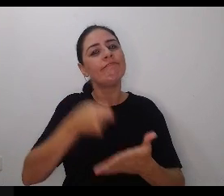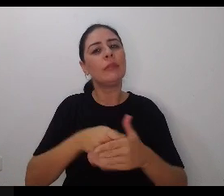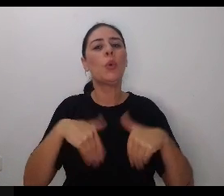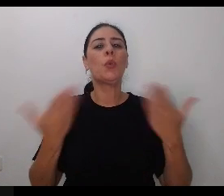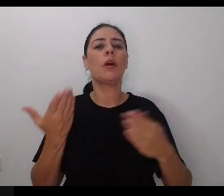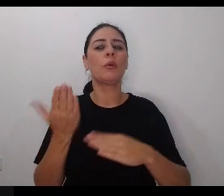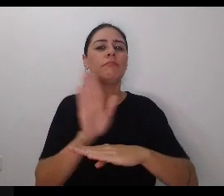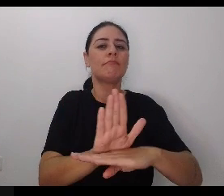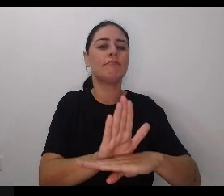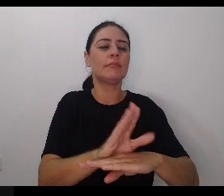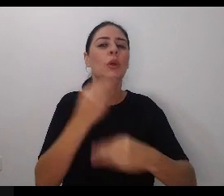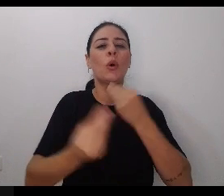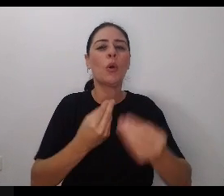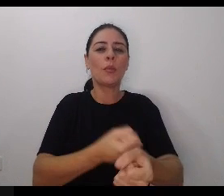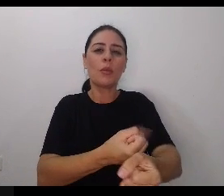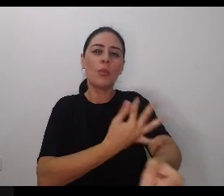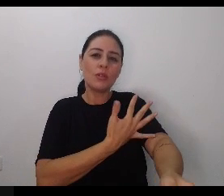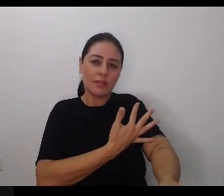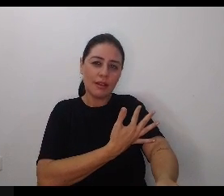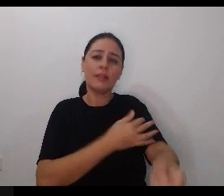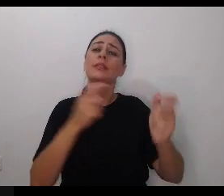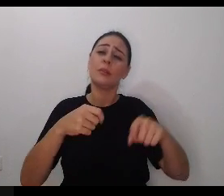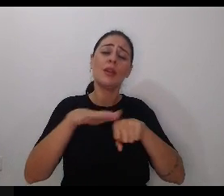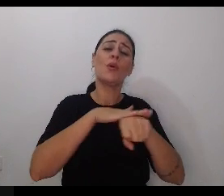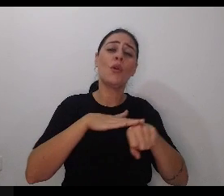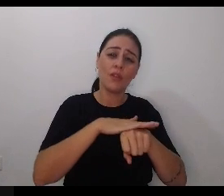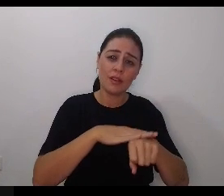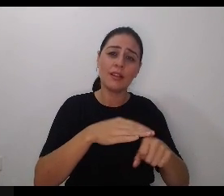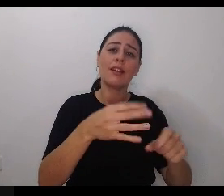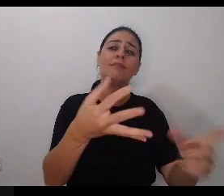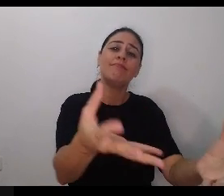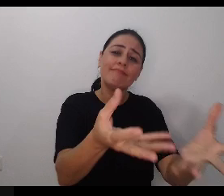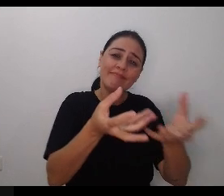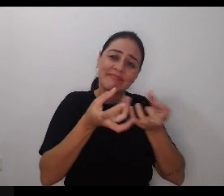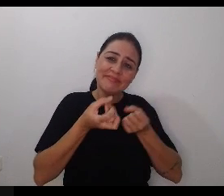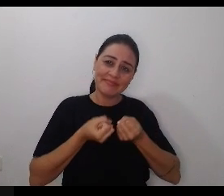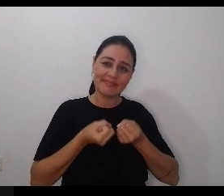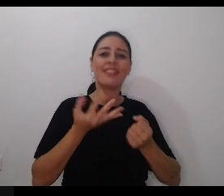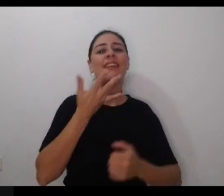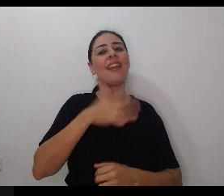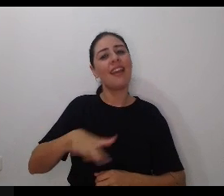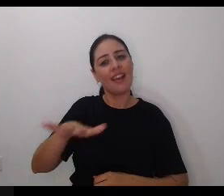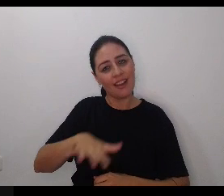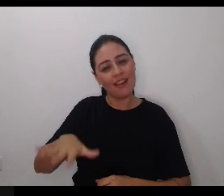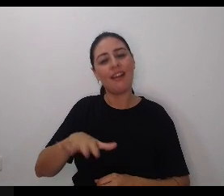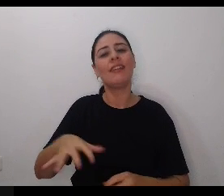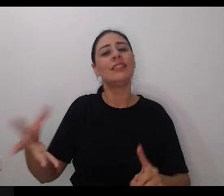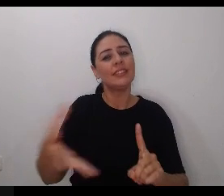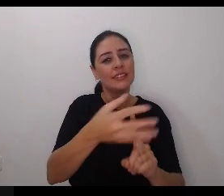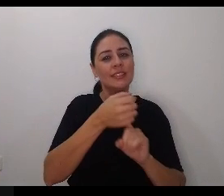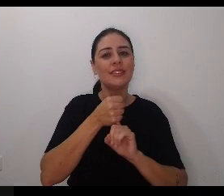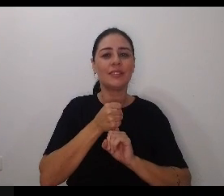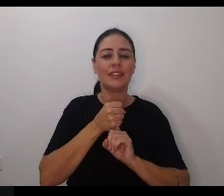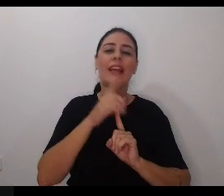qual emoção que é, né? E aí, manter esse diálogo com a criança, conversar, acolher ela é muito importante,